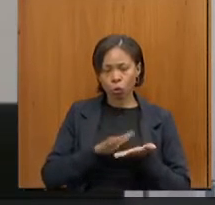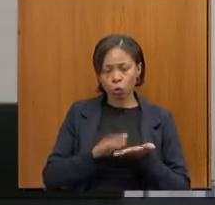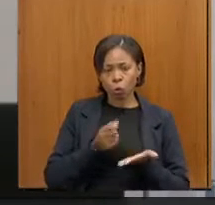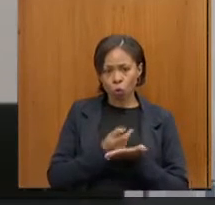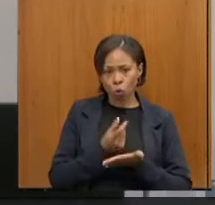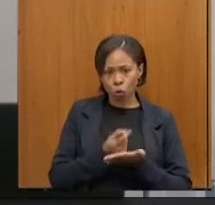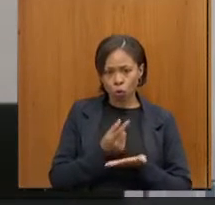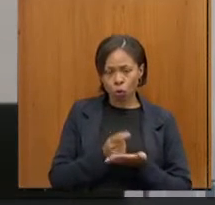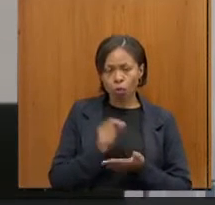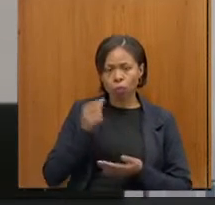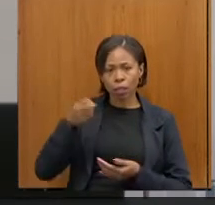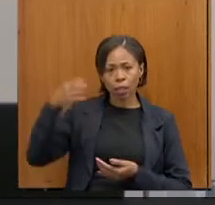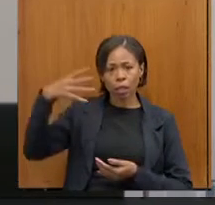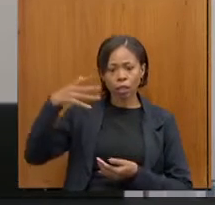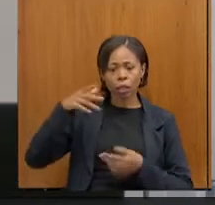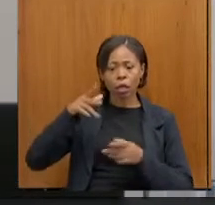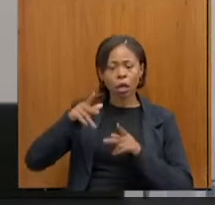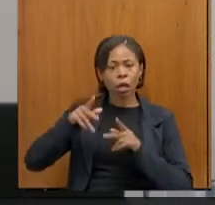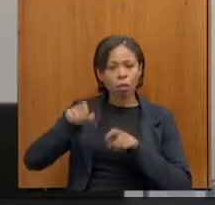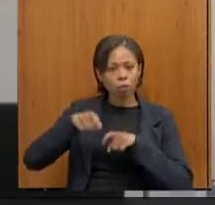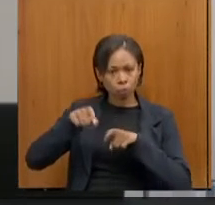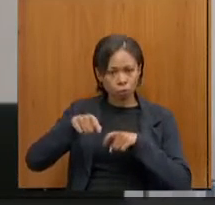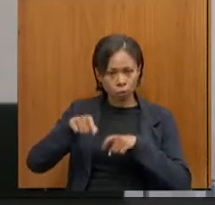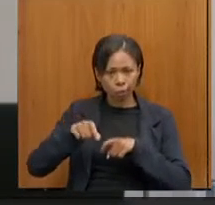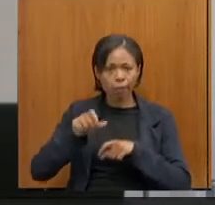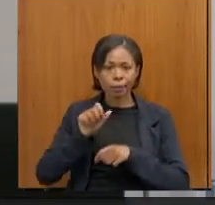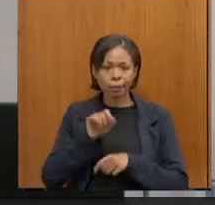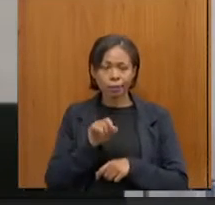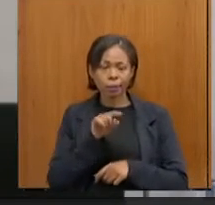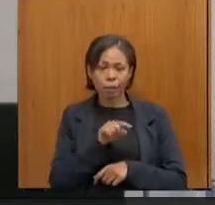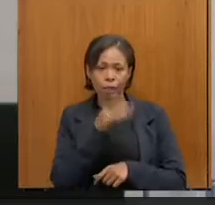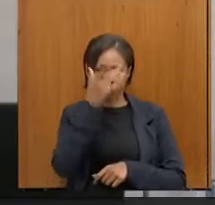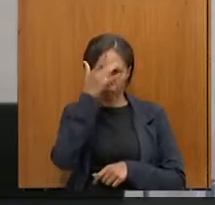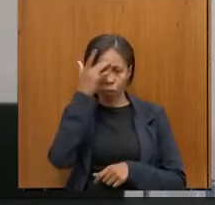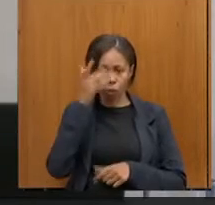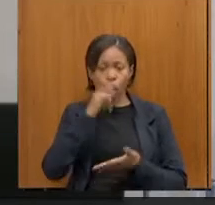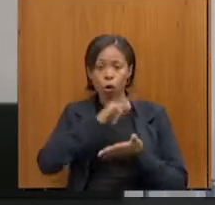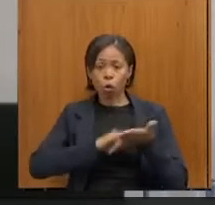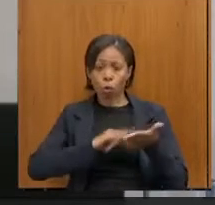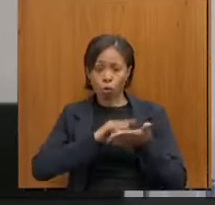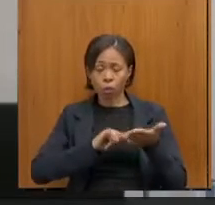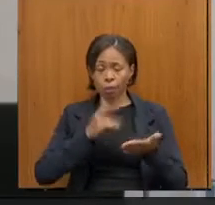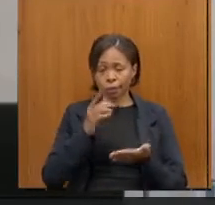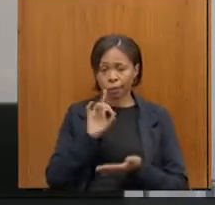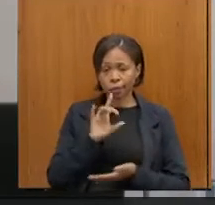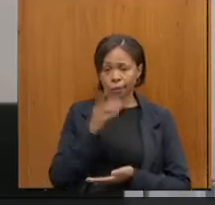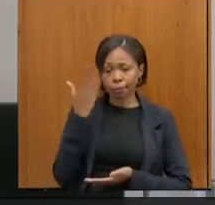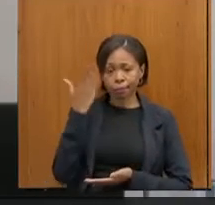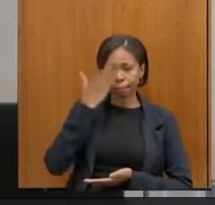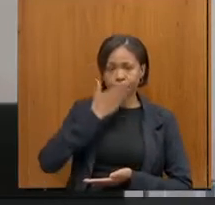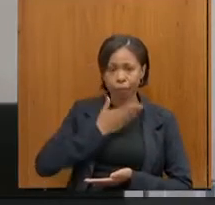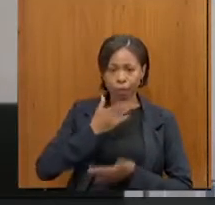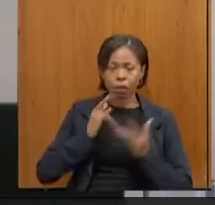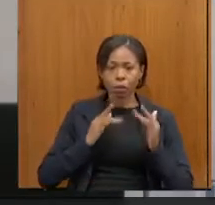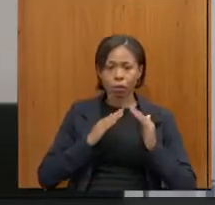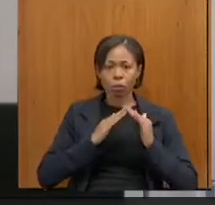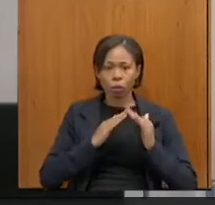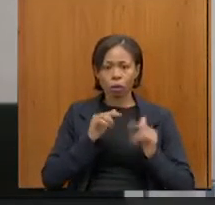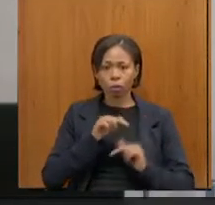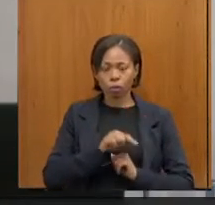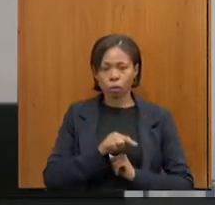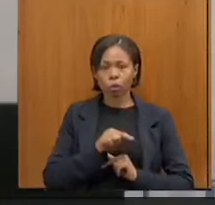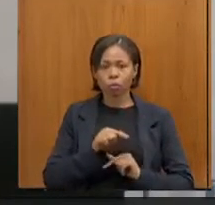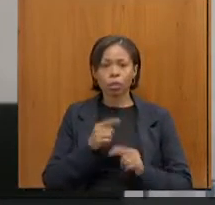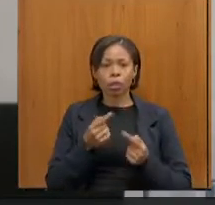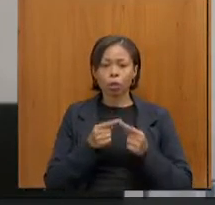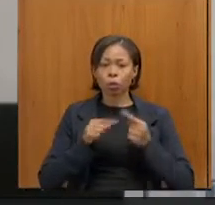de Energia Elétrica Rural quando esse tiver apenas documento comprovando a posse do imóvel em indo em desacordo